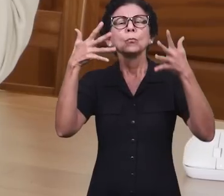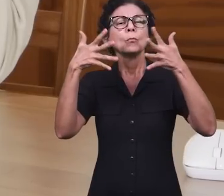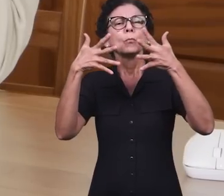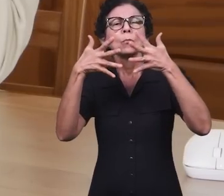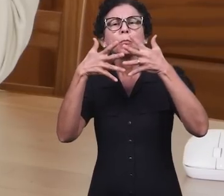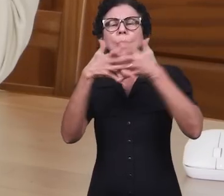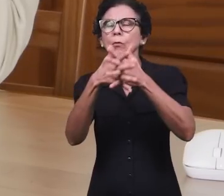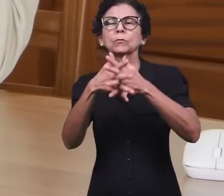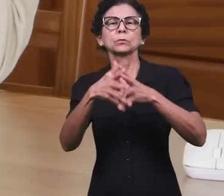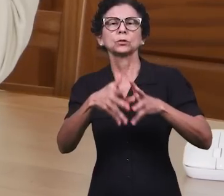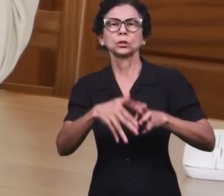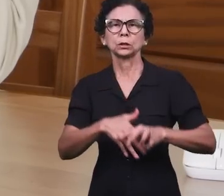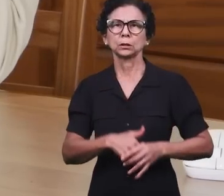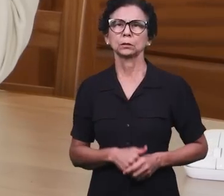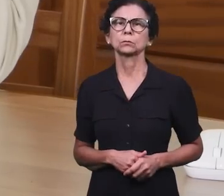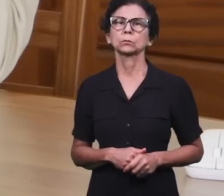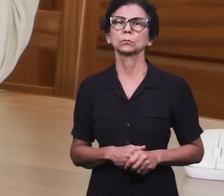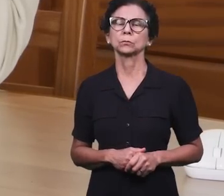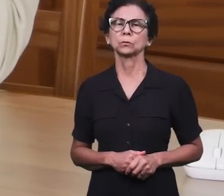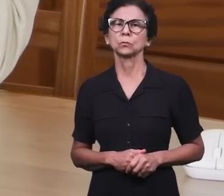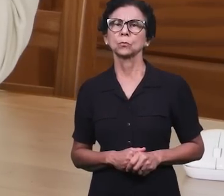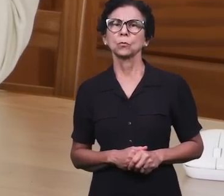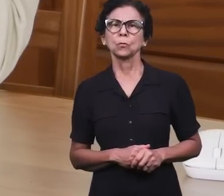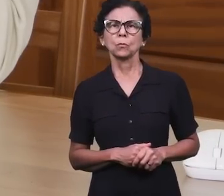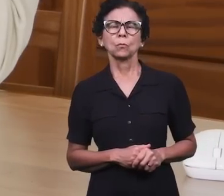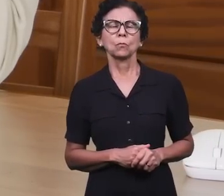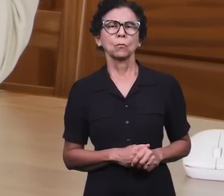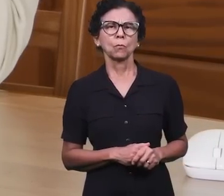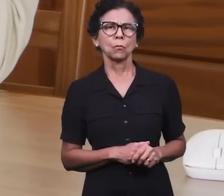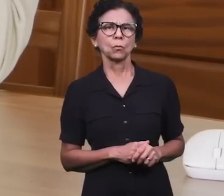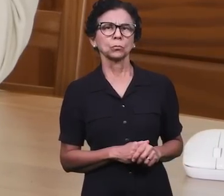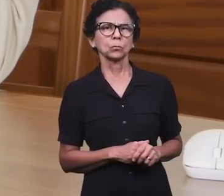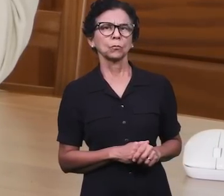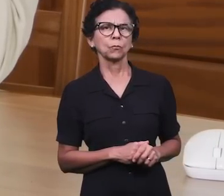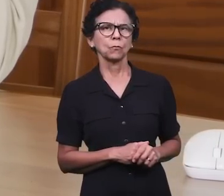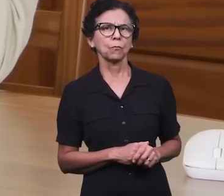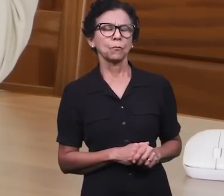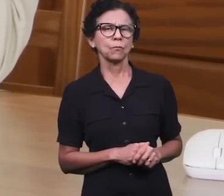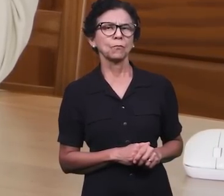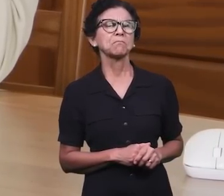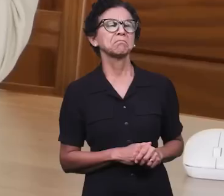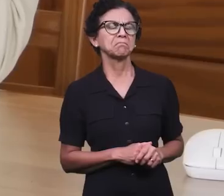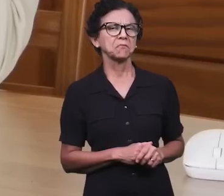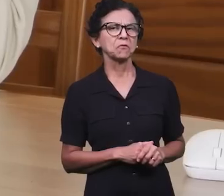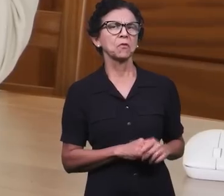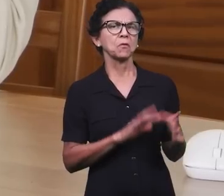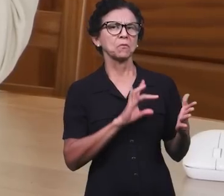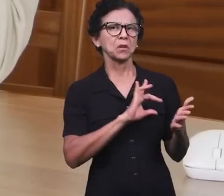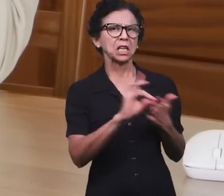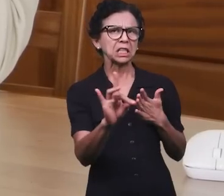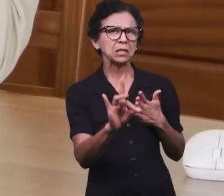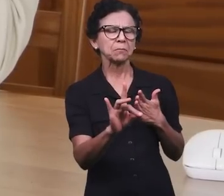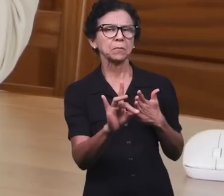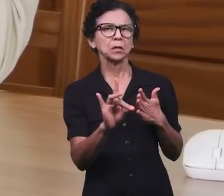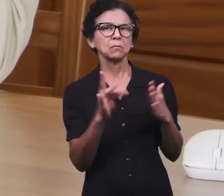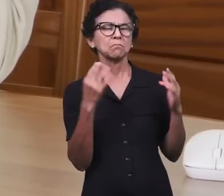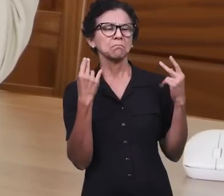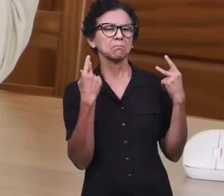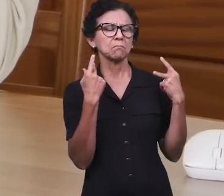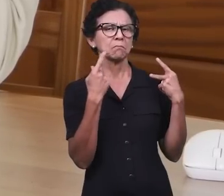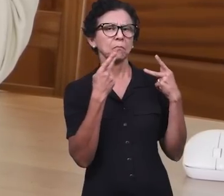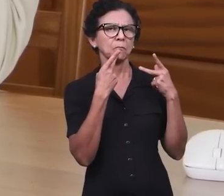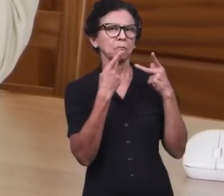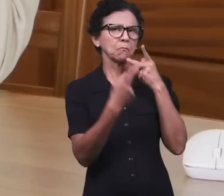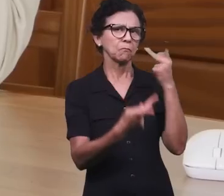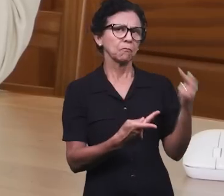Não serão confundidos quando falarem com seus inimigos à porta. Aqui manda até encher a